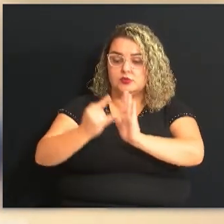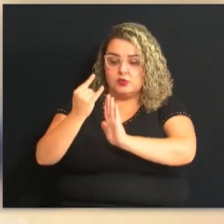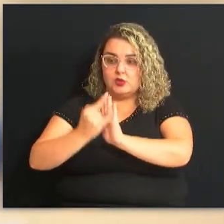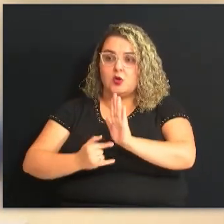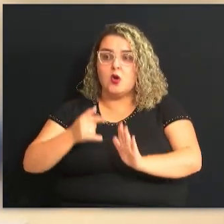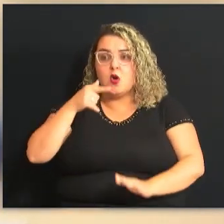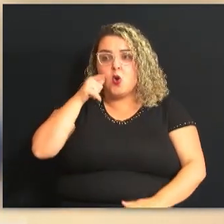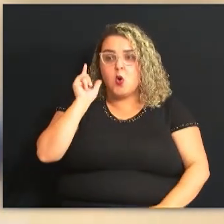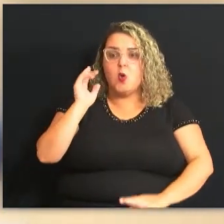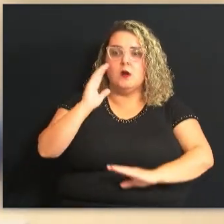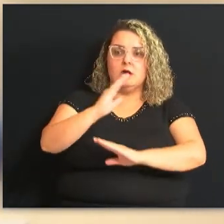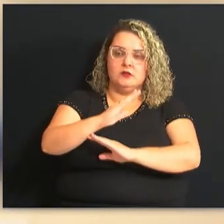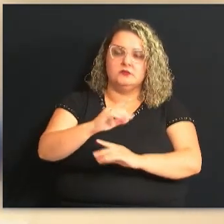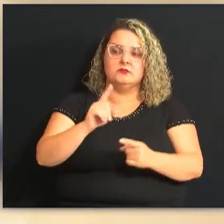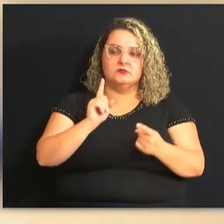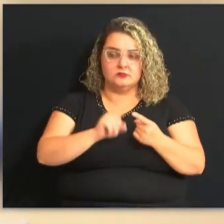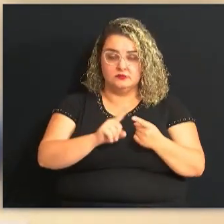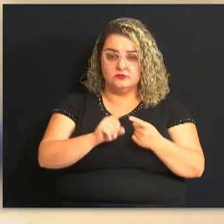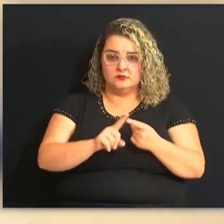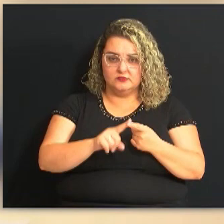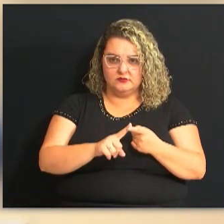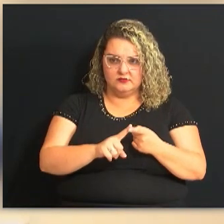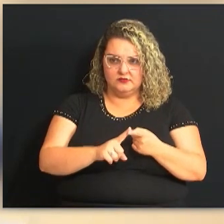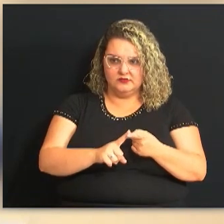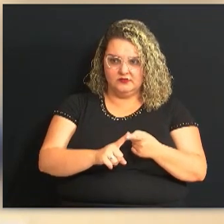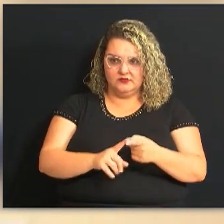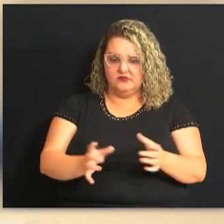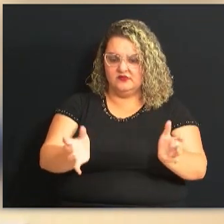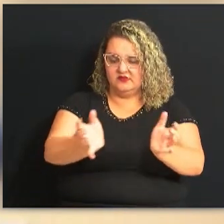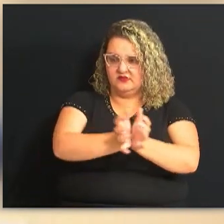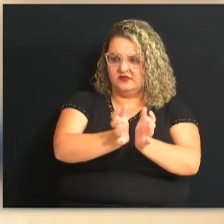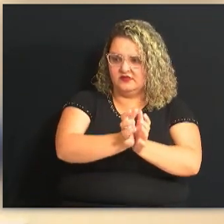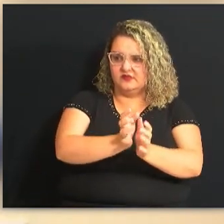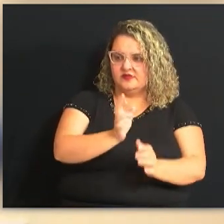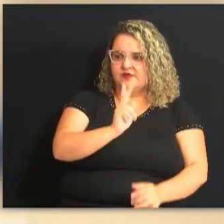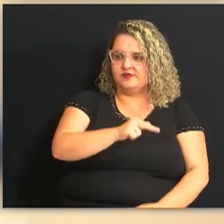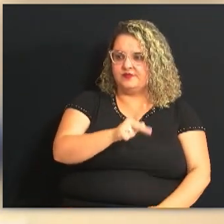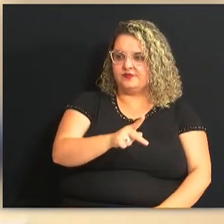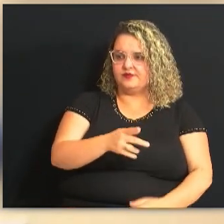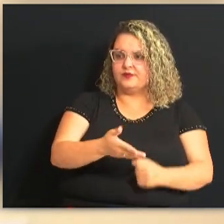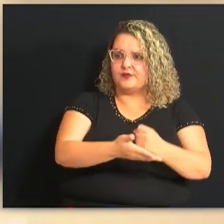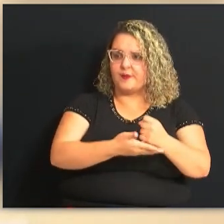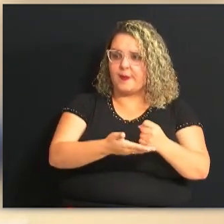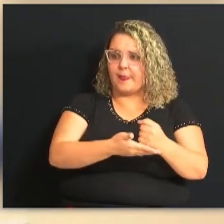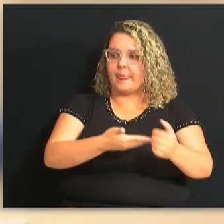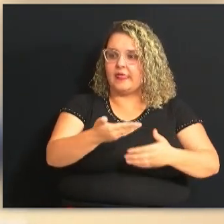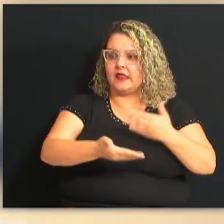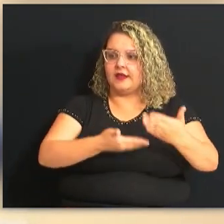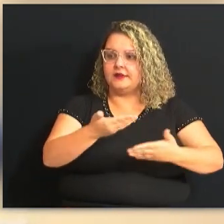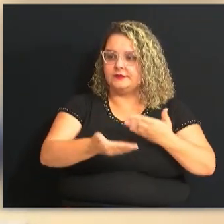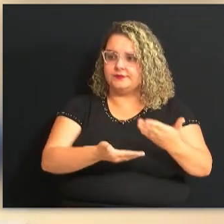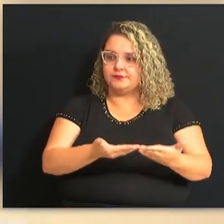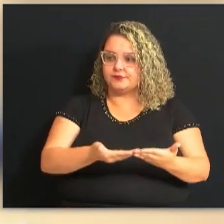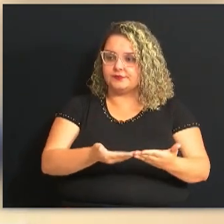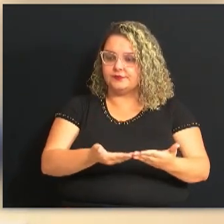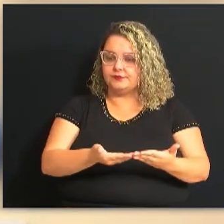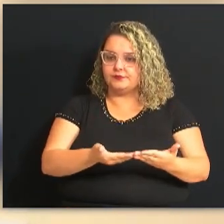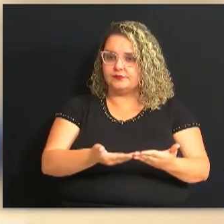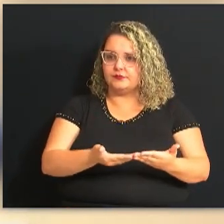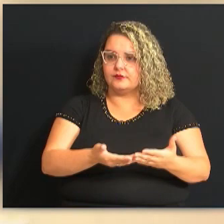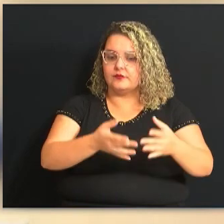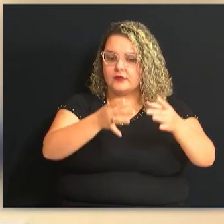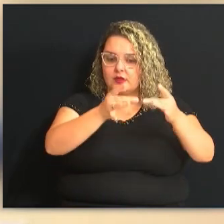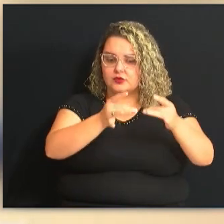Câmara. Um de um conjunto de professores que basicamente tratava a questão do critério